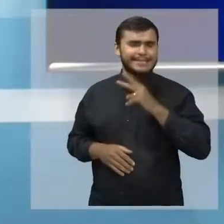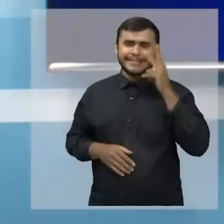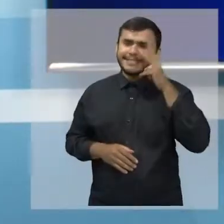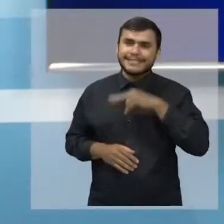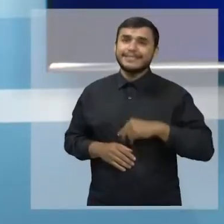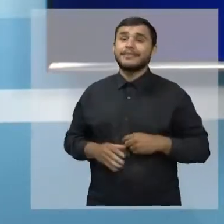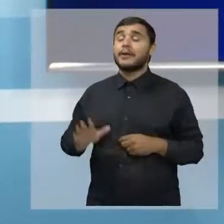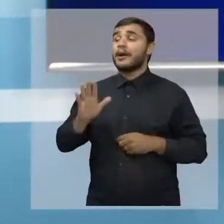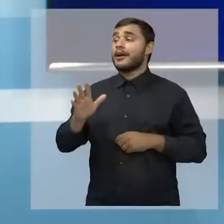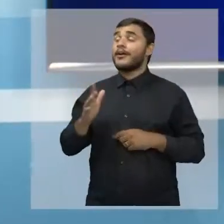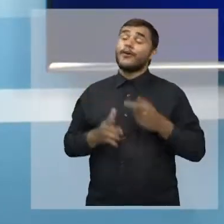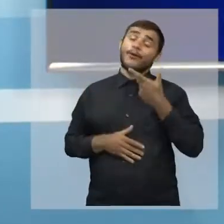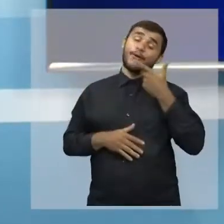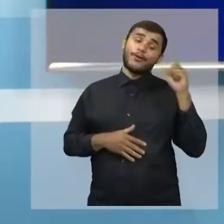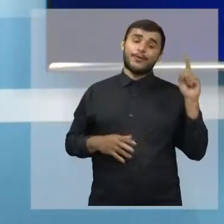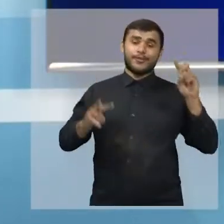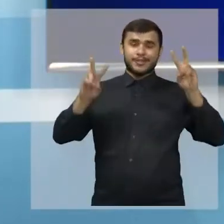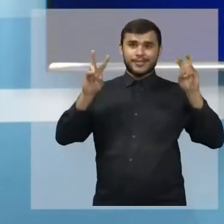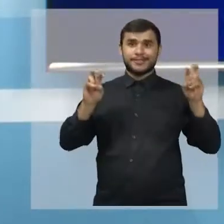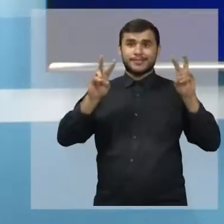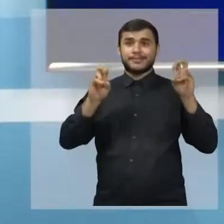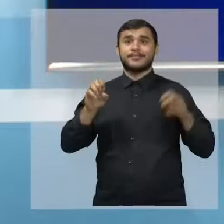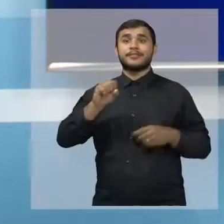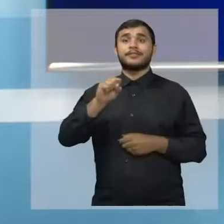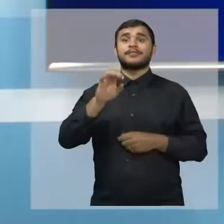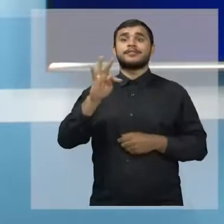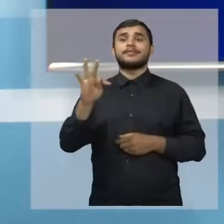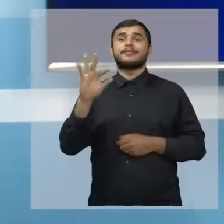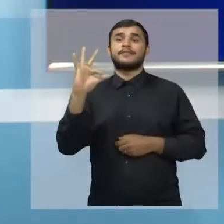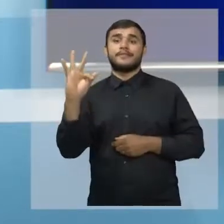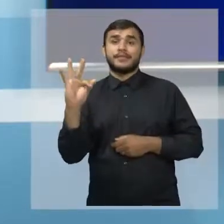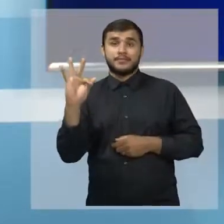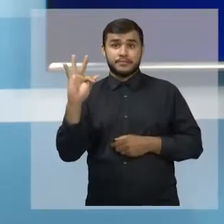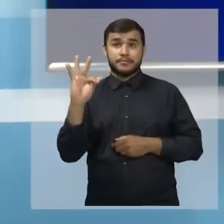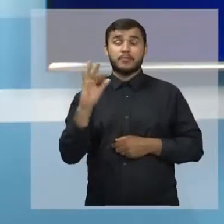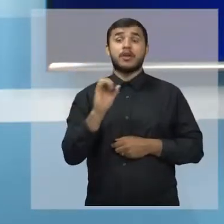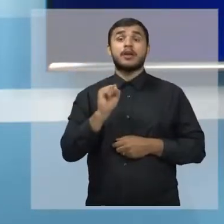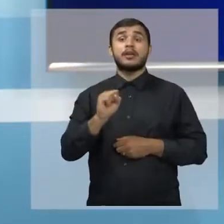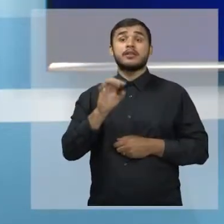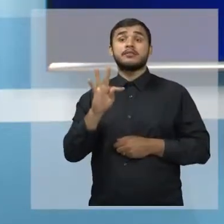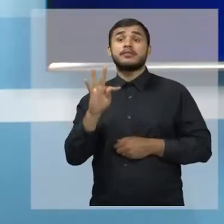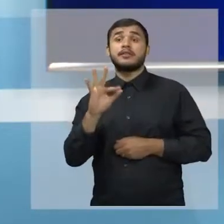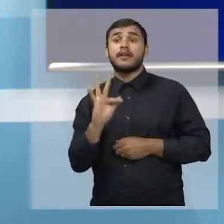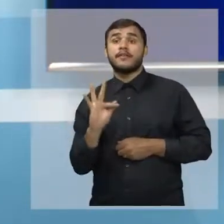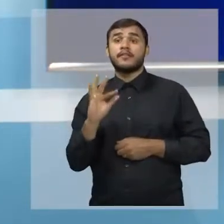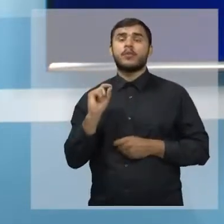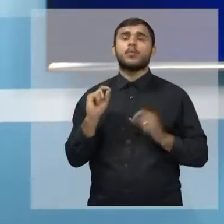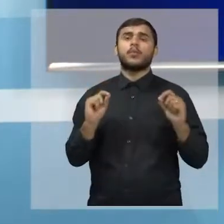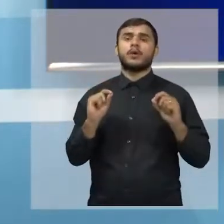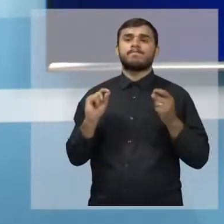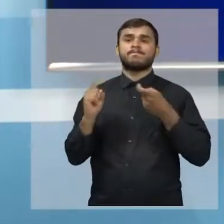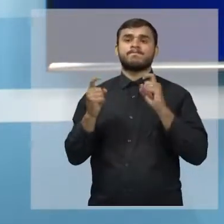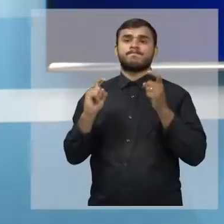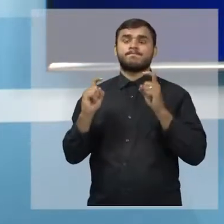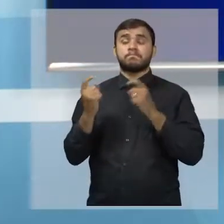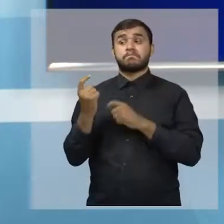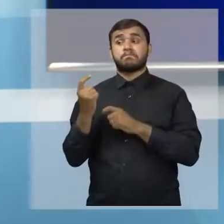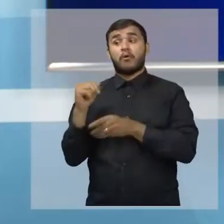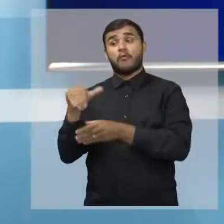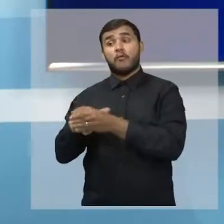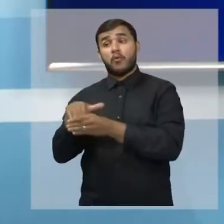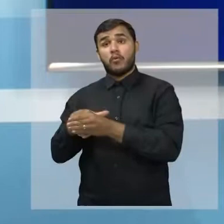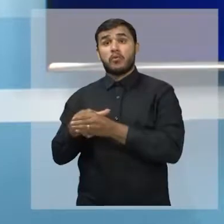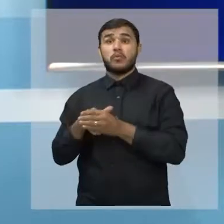não falei do Supremo Tribunal Federal, nós vamos discutir essa votação quanto à